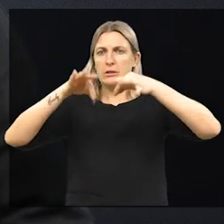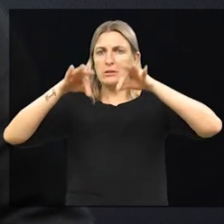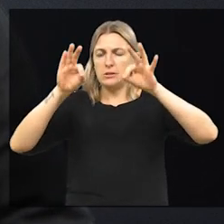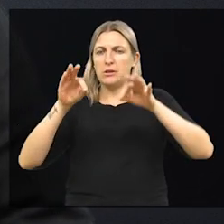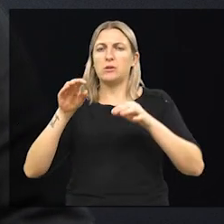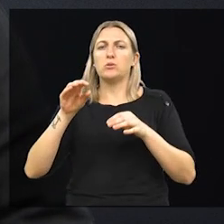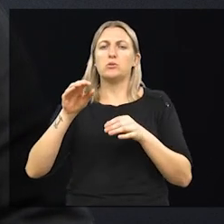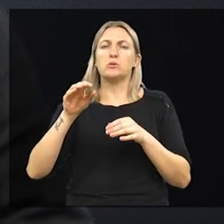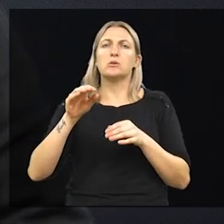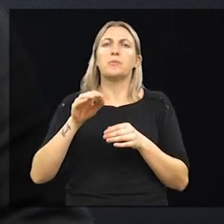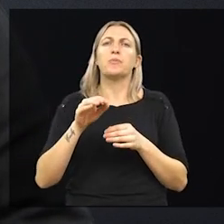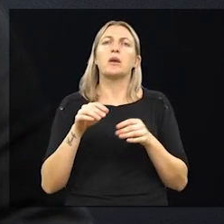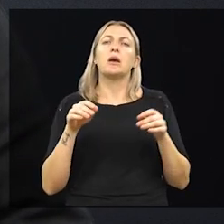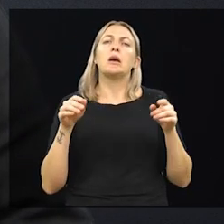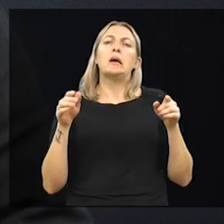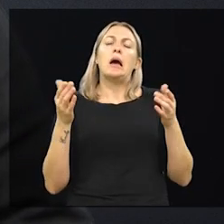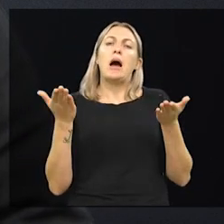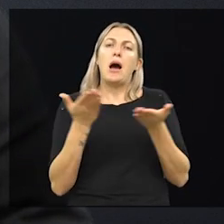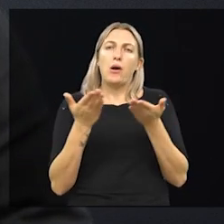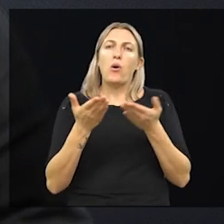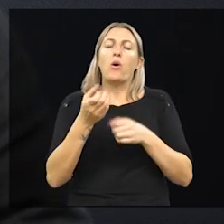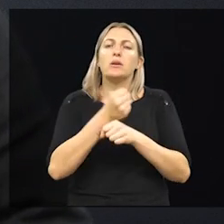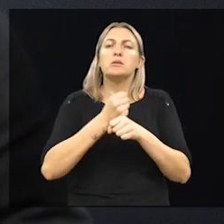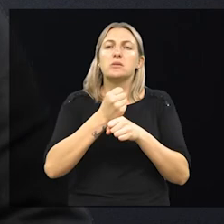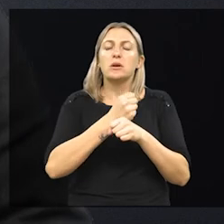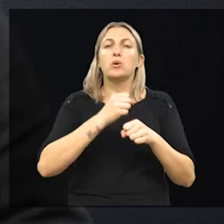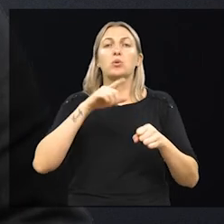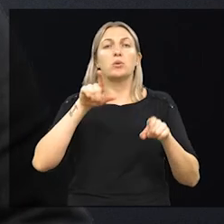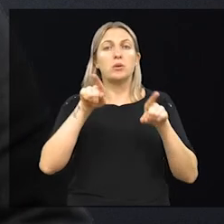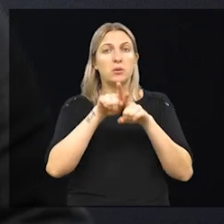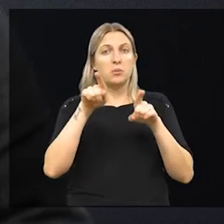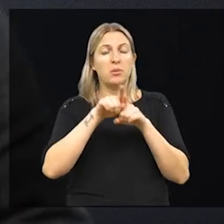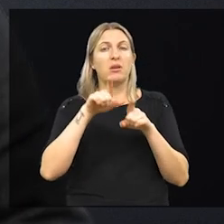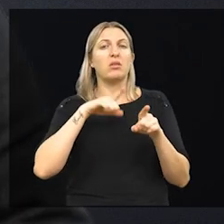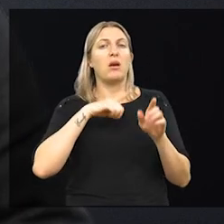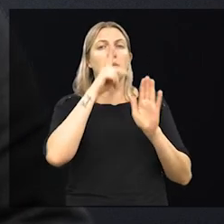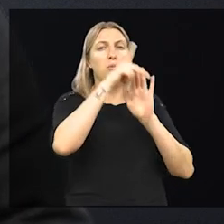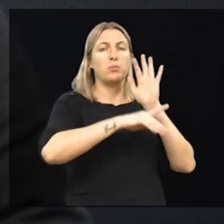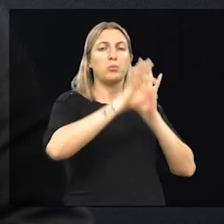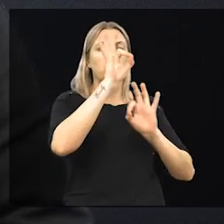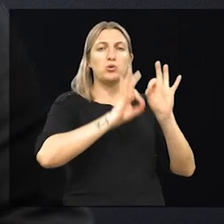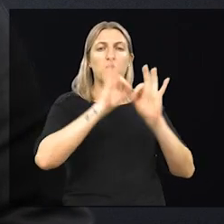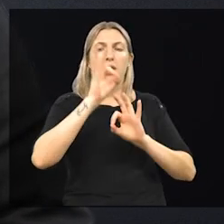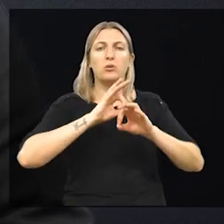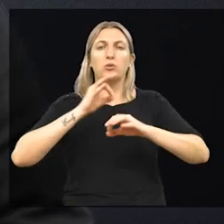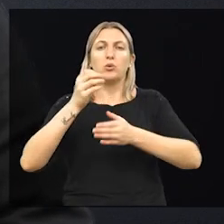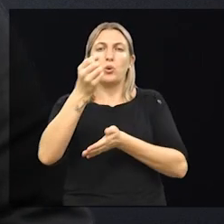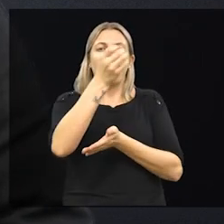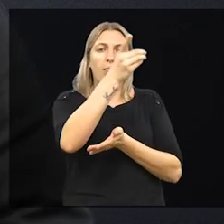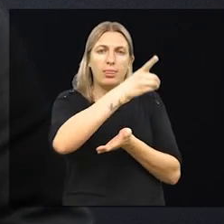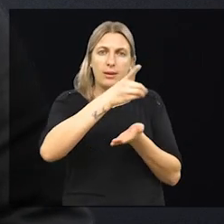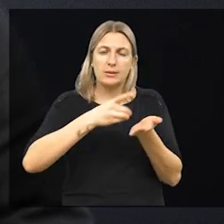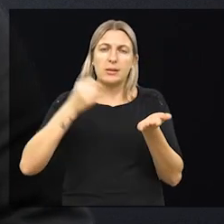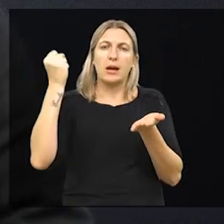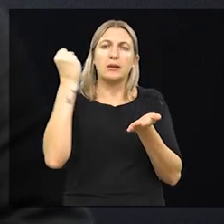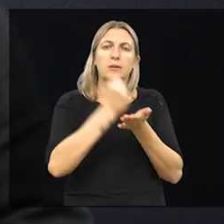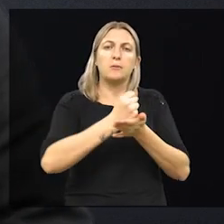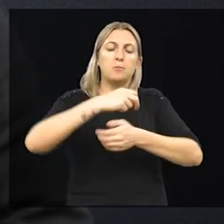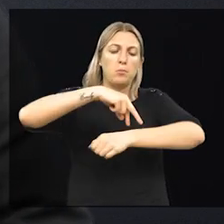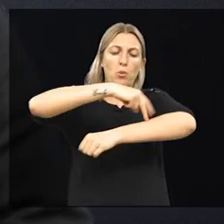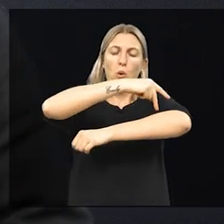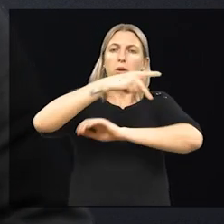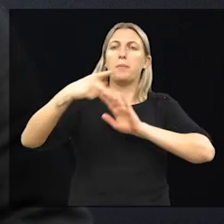para a sustentabilidade é que o design de moda para sustentabilidade onde a gente mapeia as ações que são realizadas